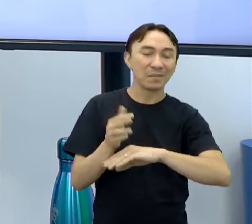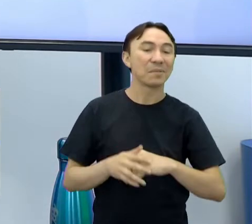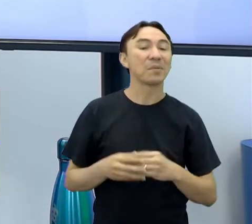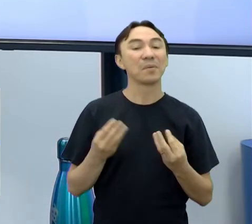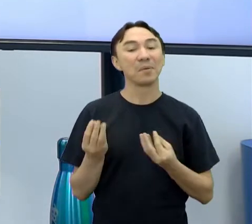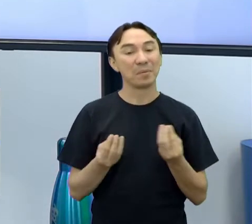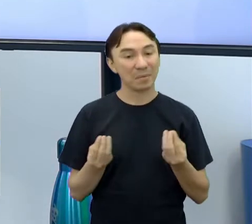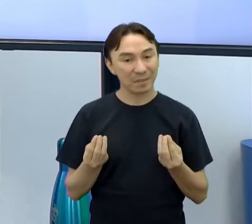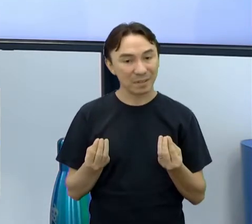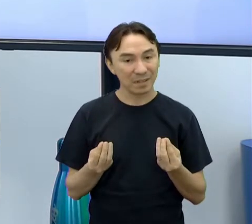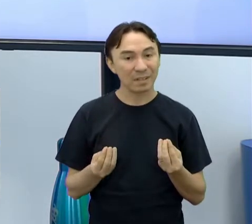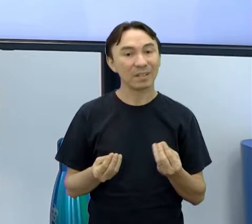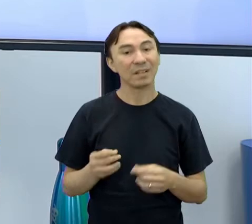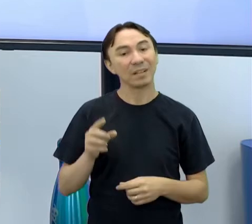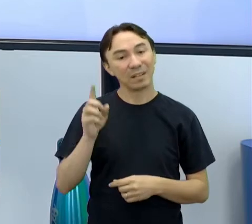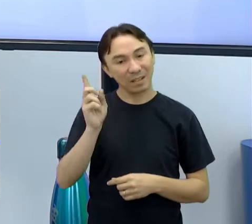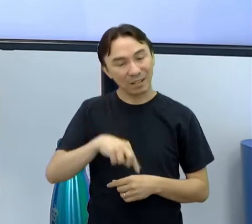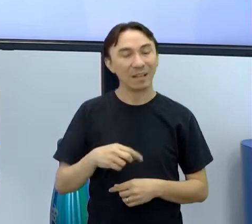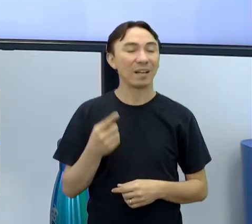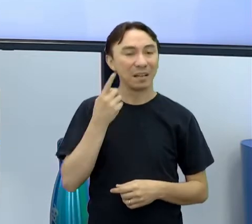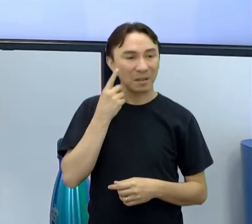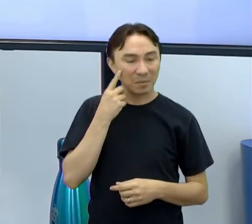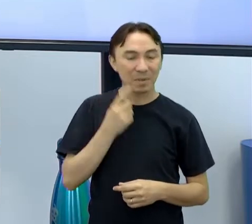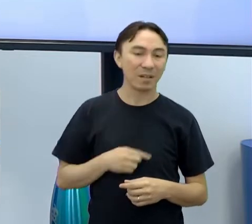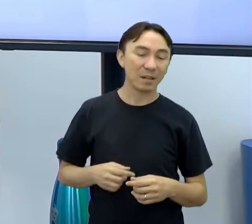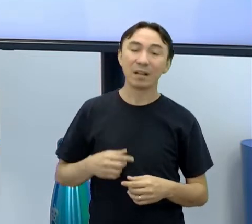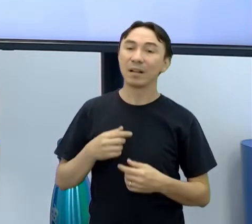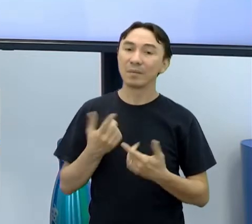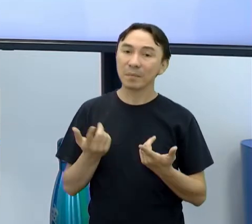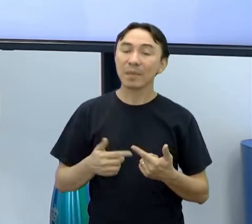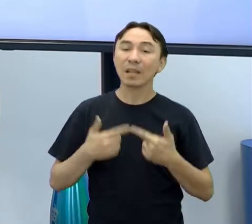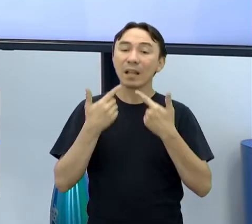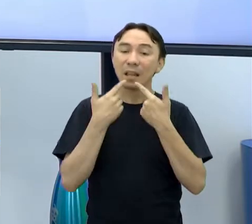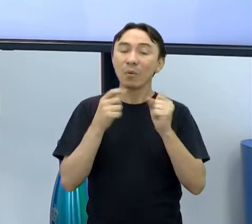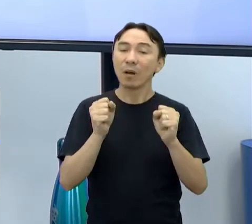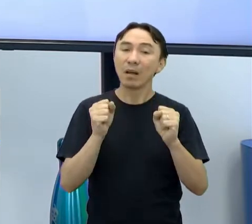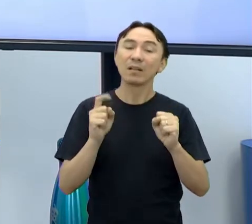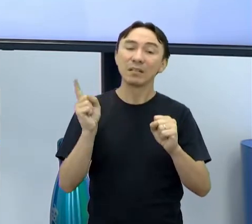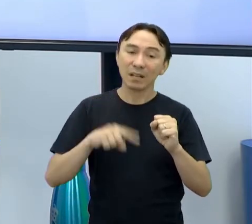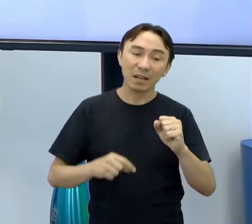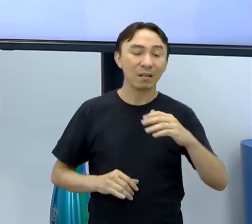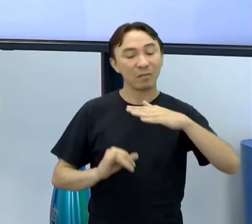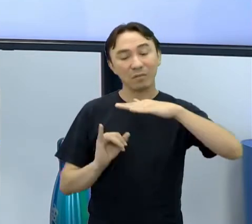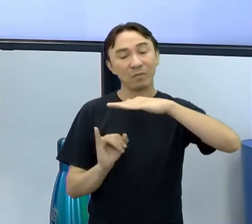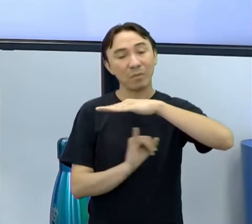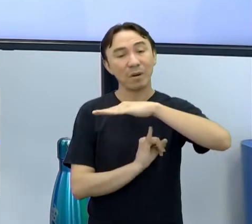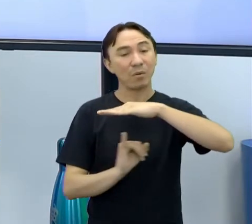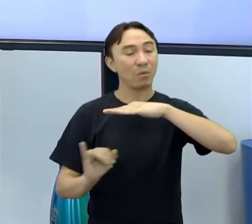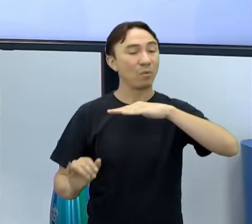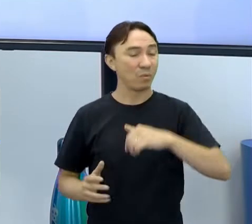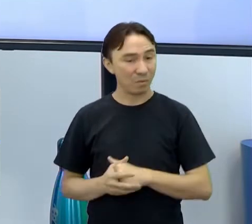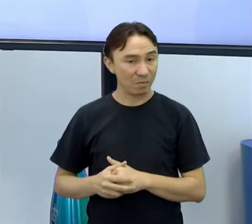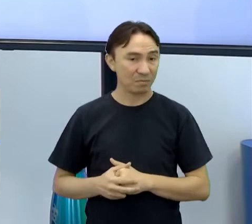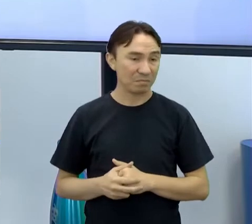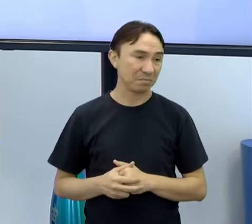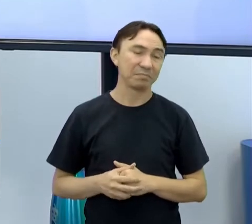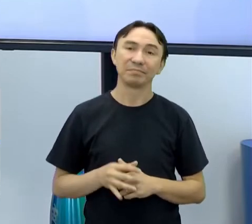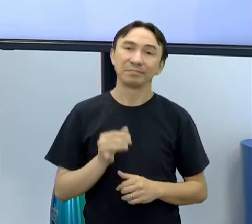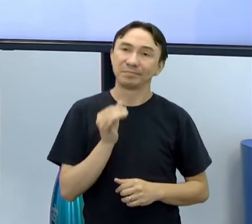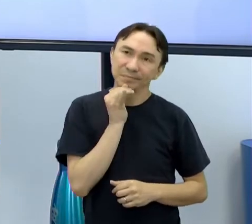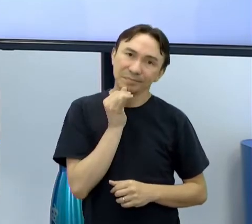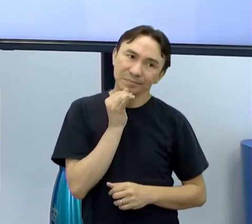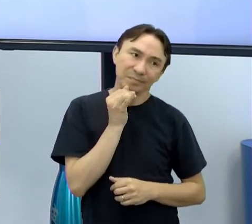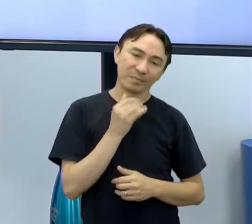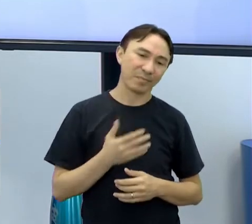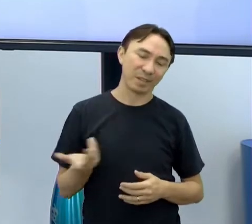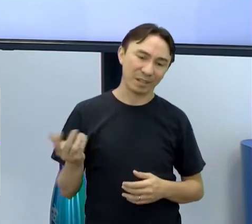linguagem aí mais informal. E a gente também disse que, é claro que se ele estiver em um